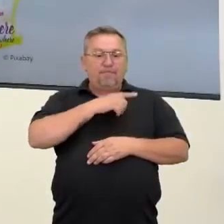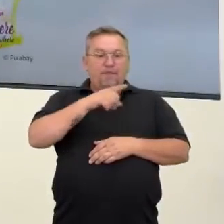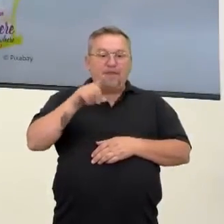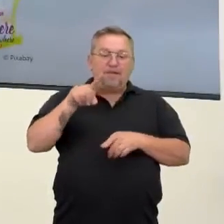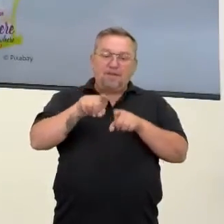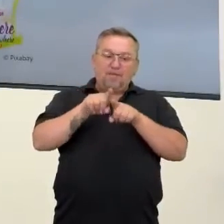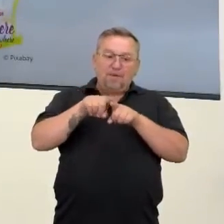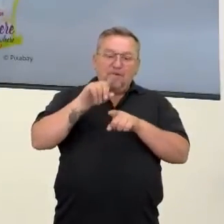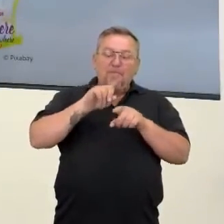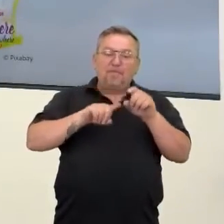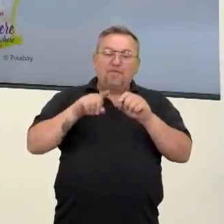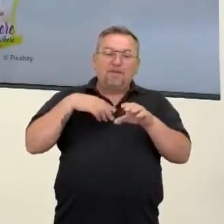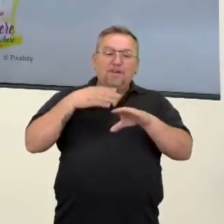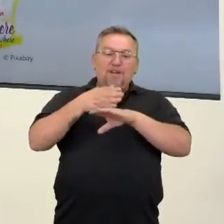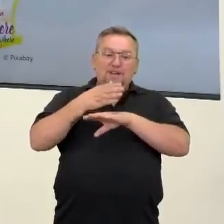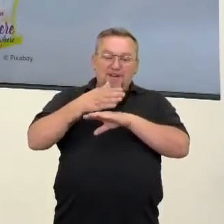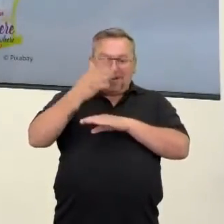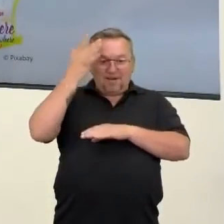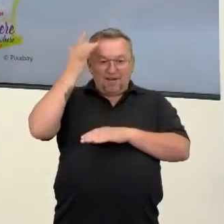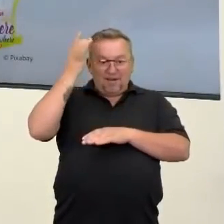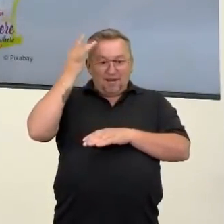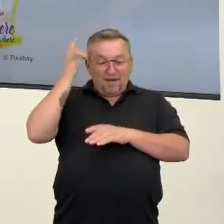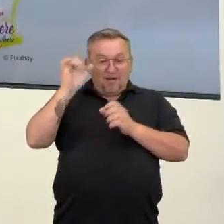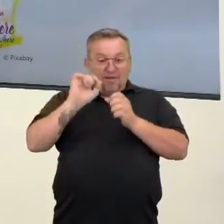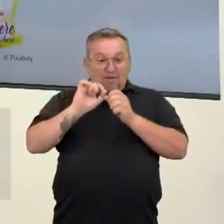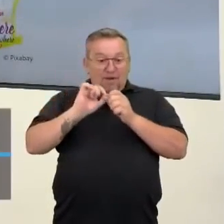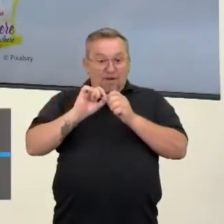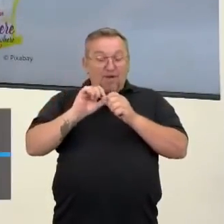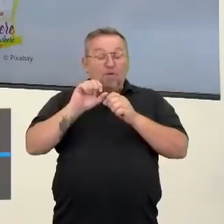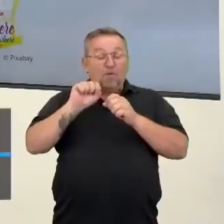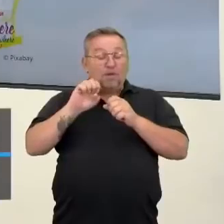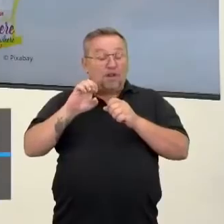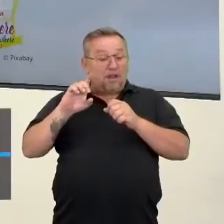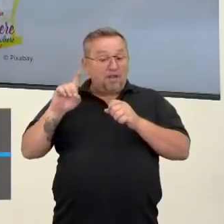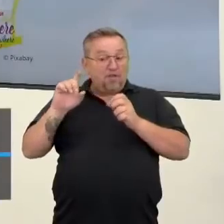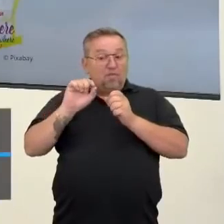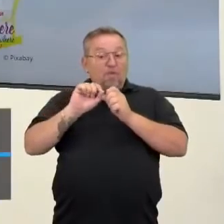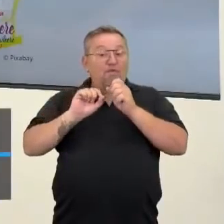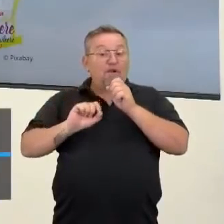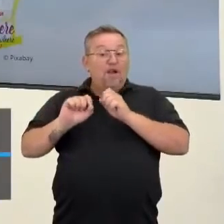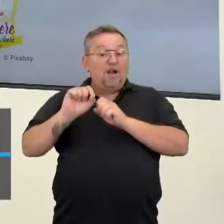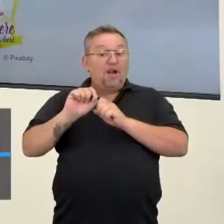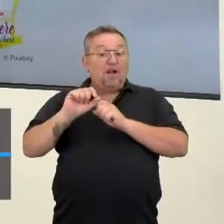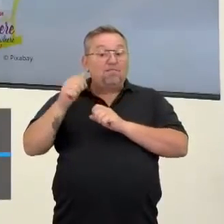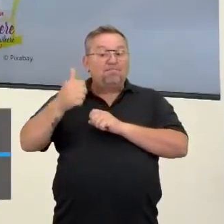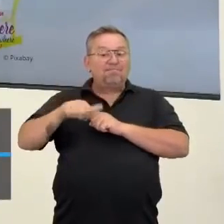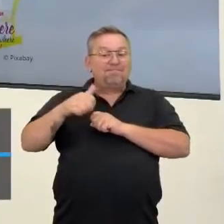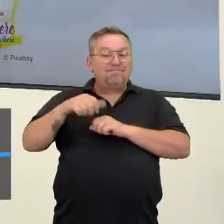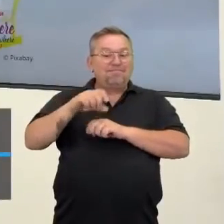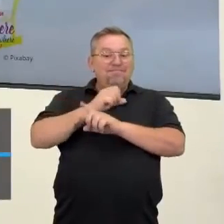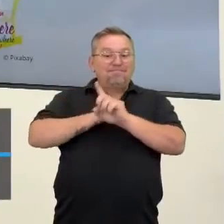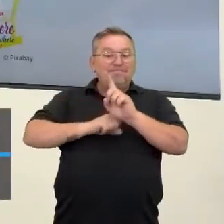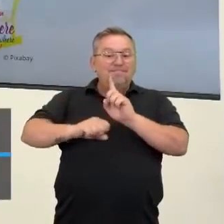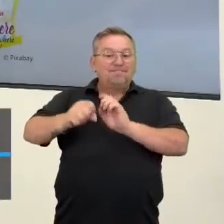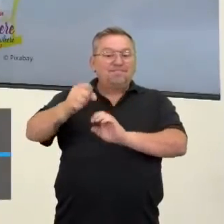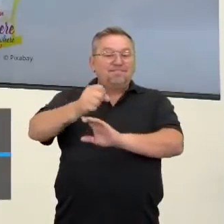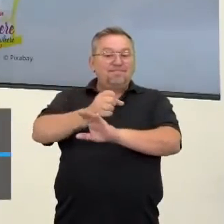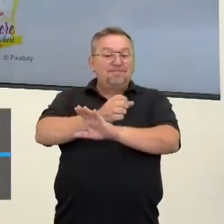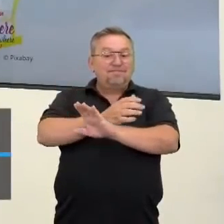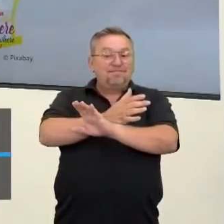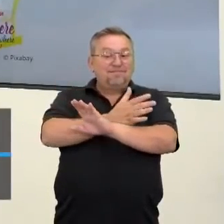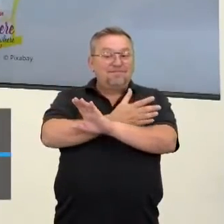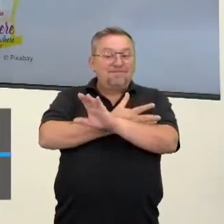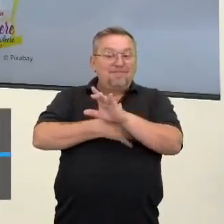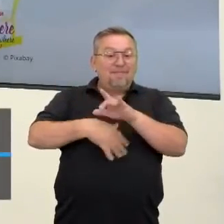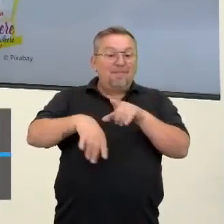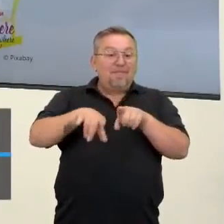novo para vocês entrarem a partir de amanhã lá no SED para responder sobre a avaliação socioemocional.